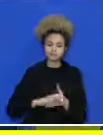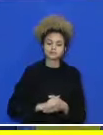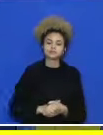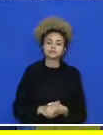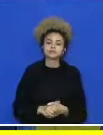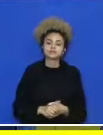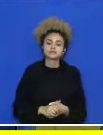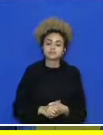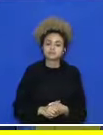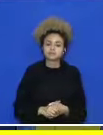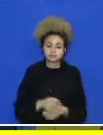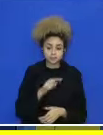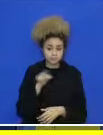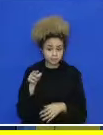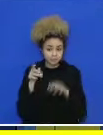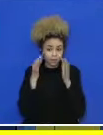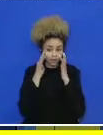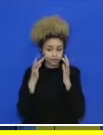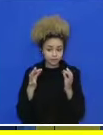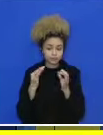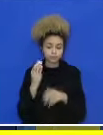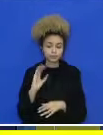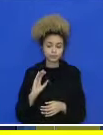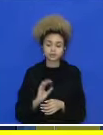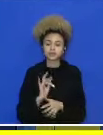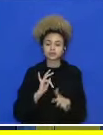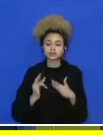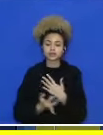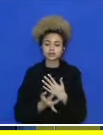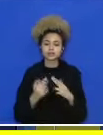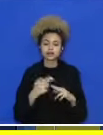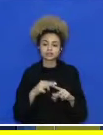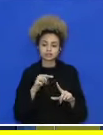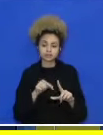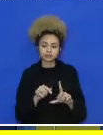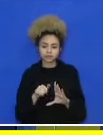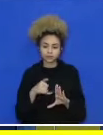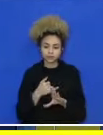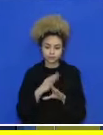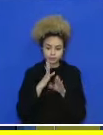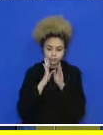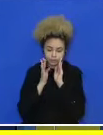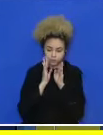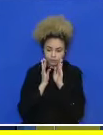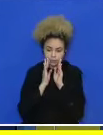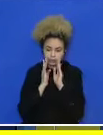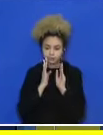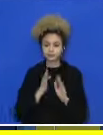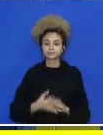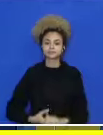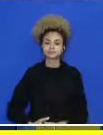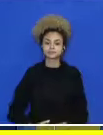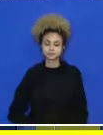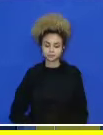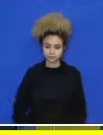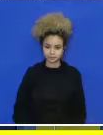procedimento. Você atento à nossa transmissão pelos perfis da Caixa e da Rede TV no YouTube e no Facebook.